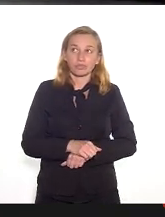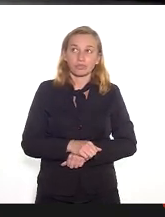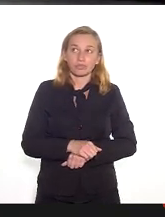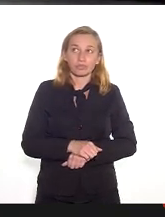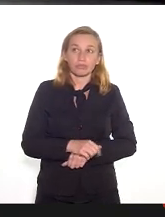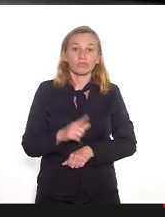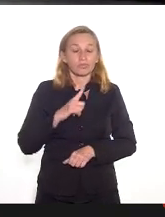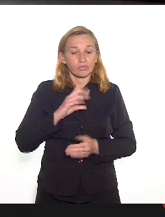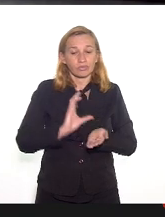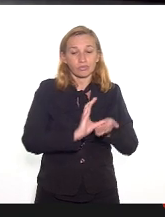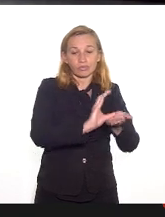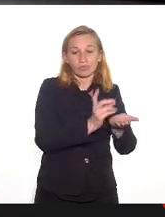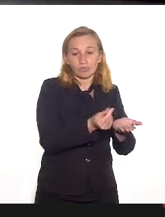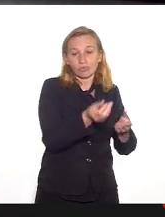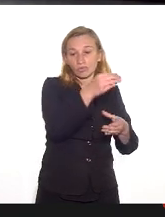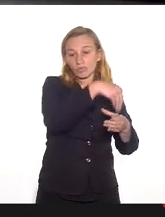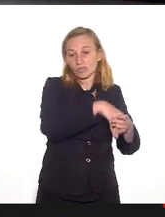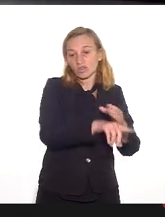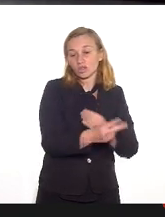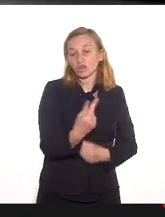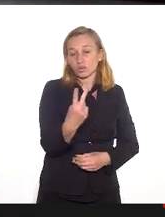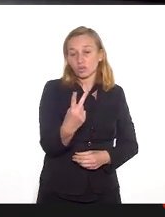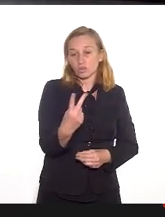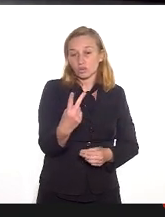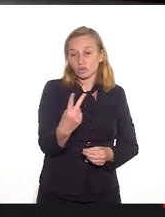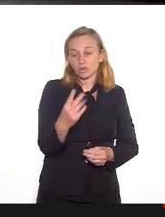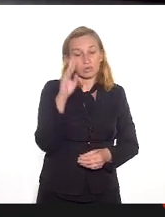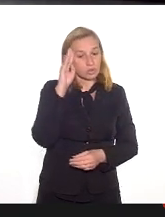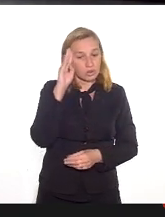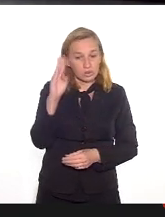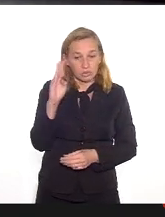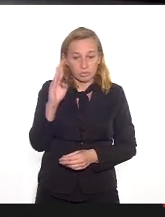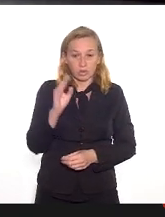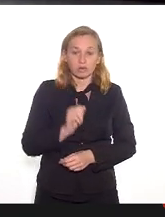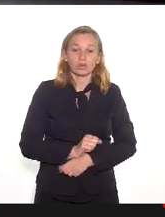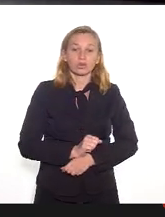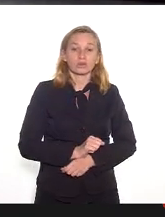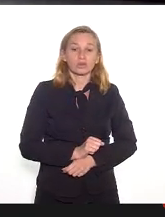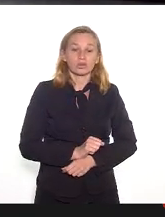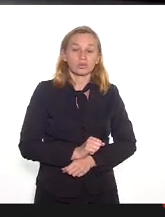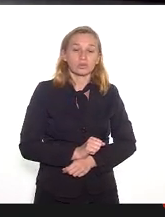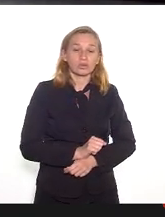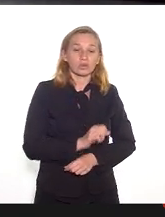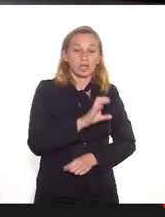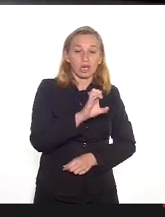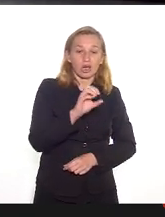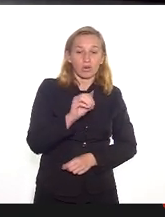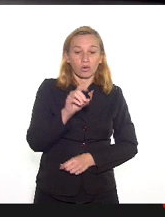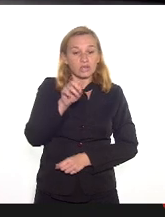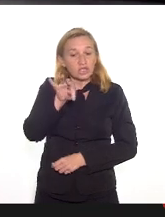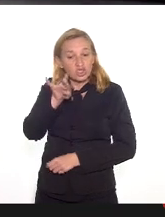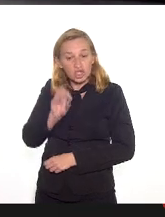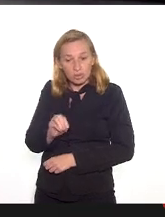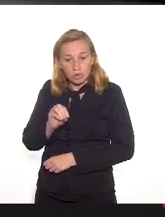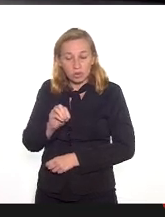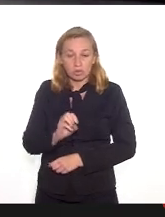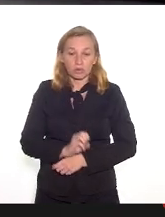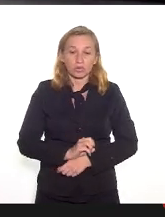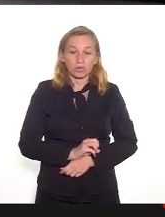temos investido muito dentro de duas linhas que são principalmente no âmbito desse serviço ecossistêmico.